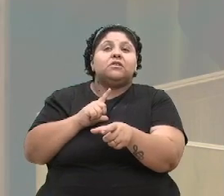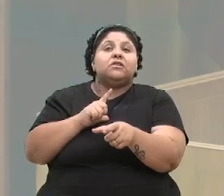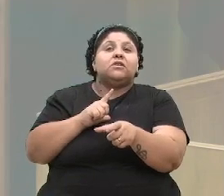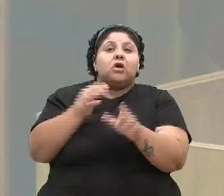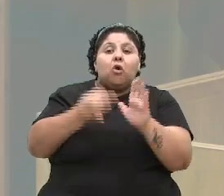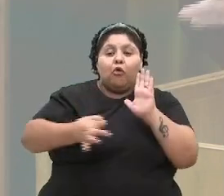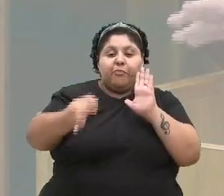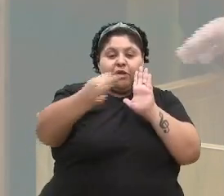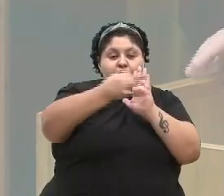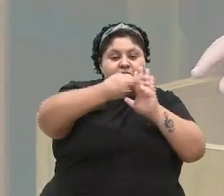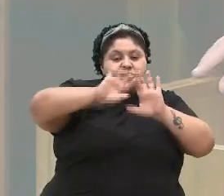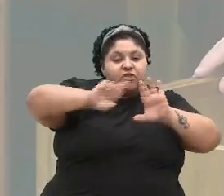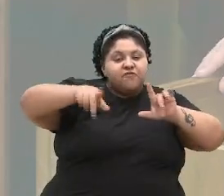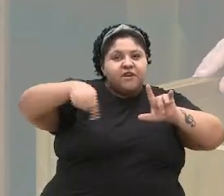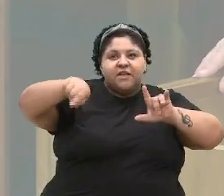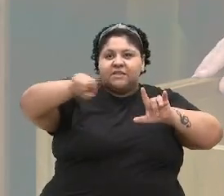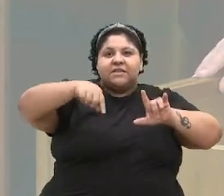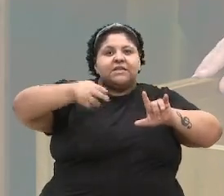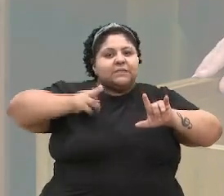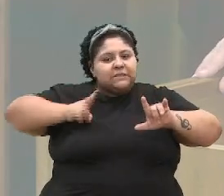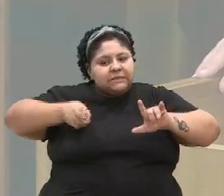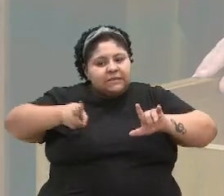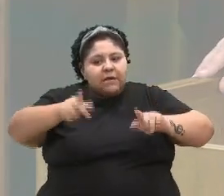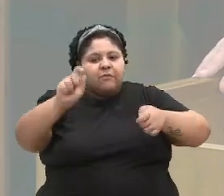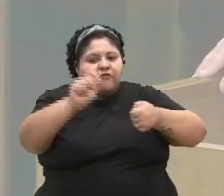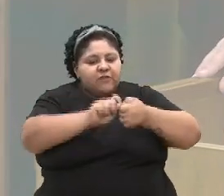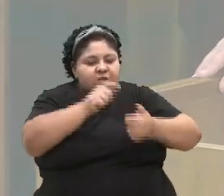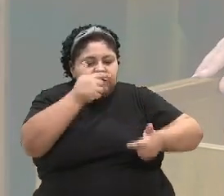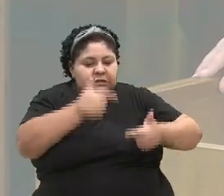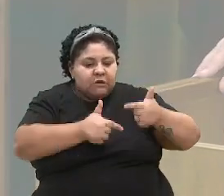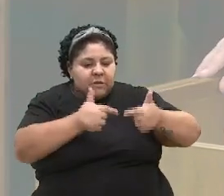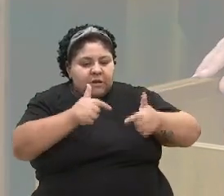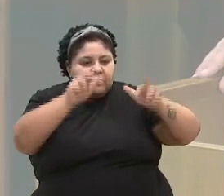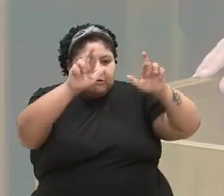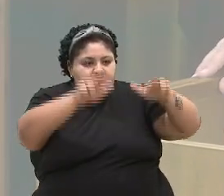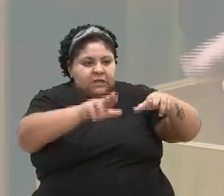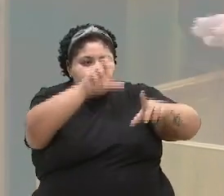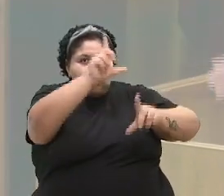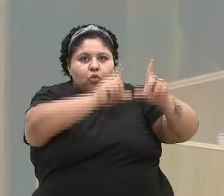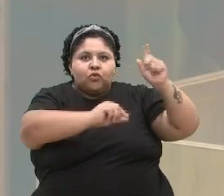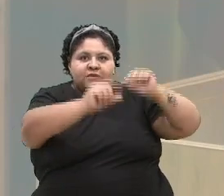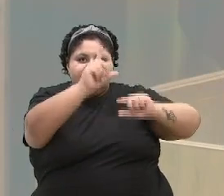contrária, ele nunca deixou de prestar o trabalho pela região Cruzeiro.